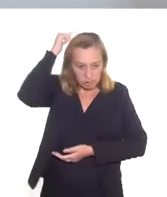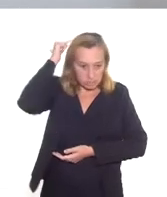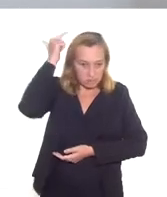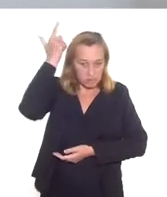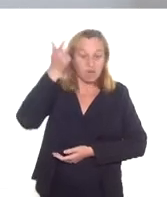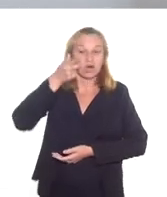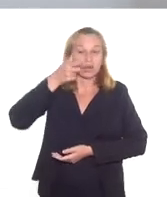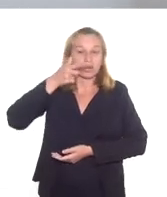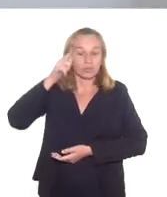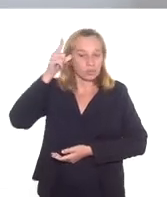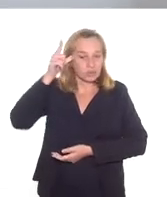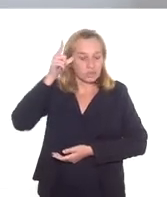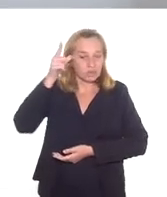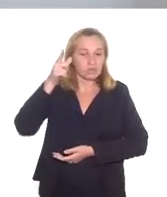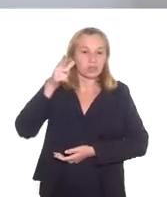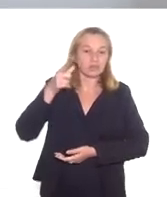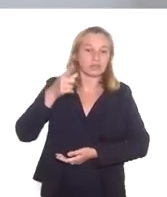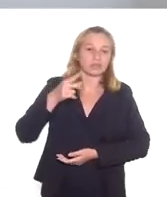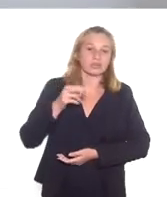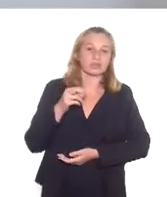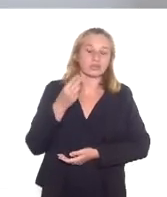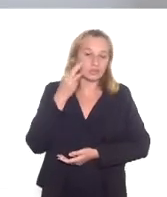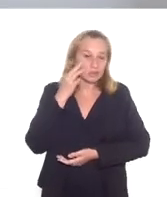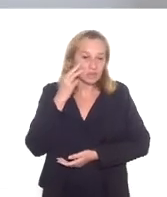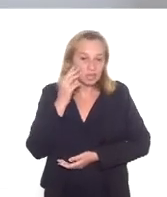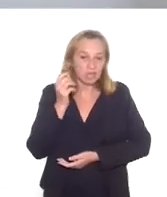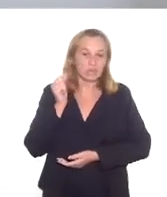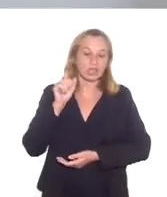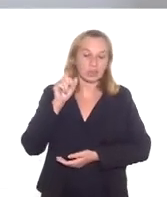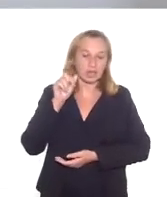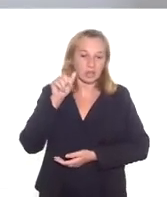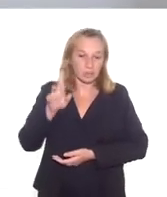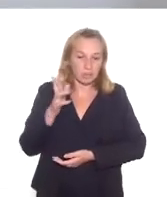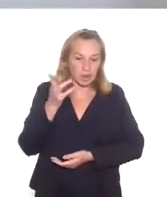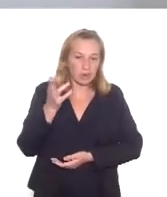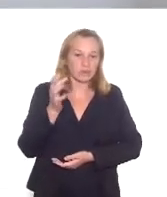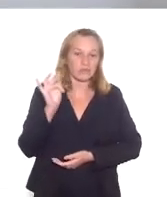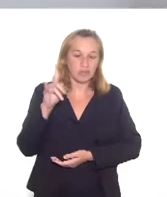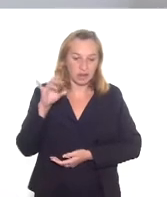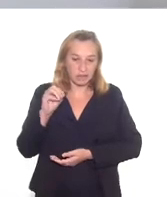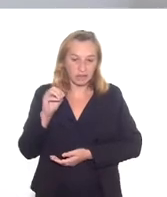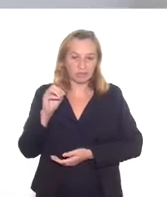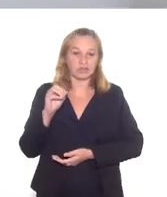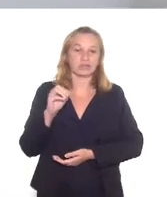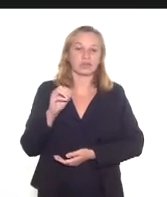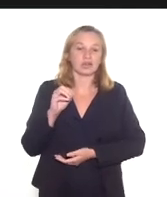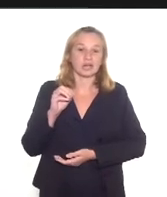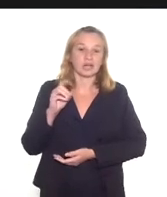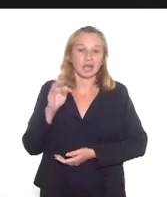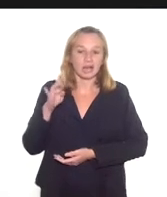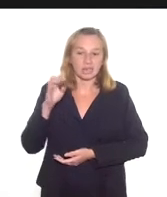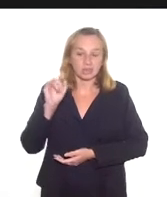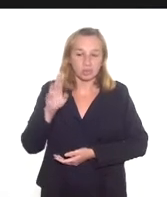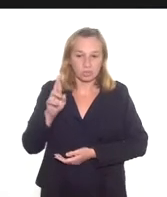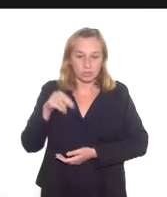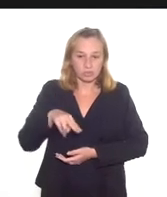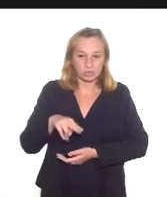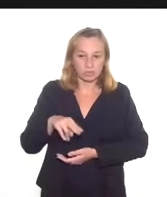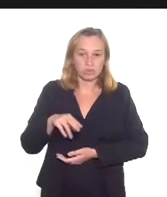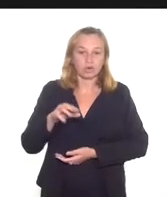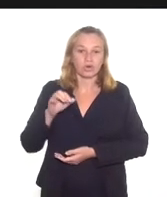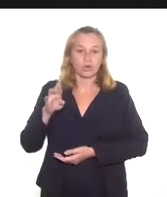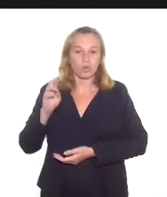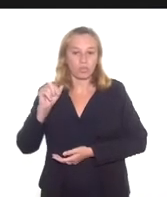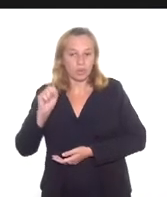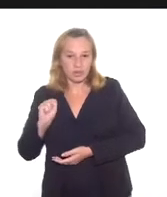Valdec, Eliomar, Flávio Serafini, Elton Cristo, Eliton José, Rubens